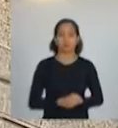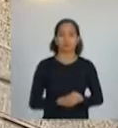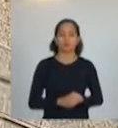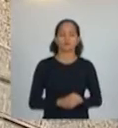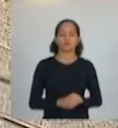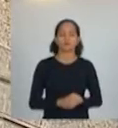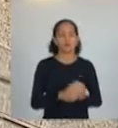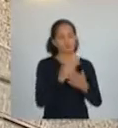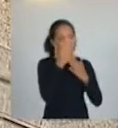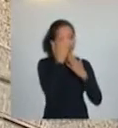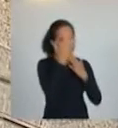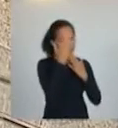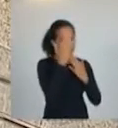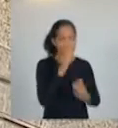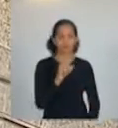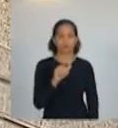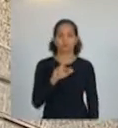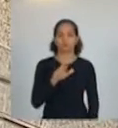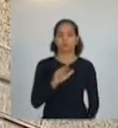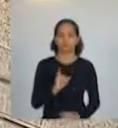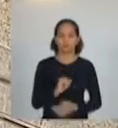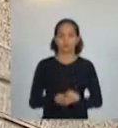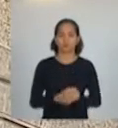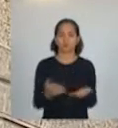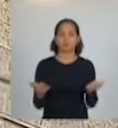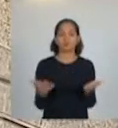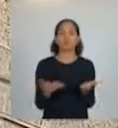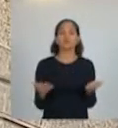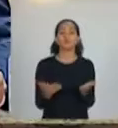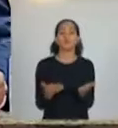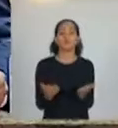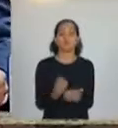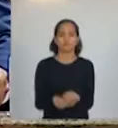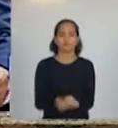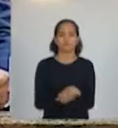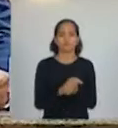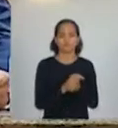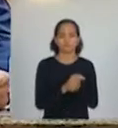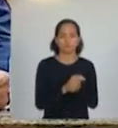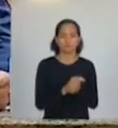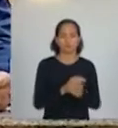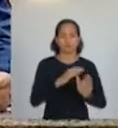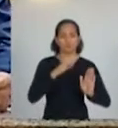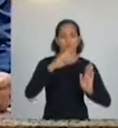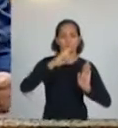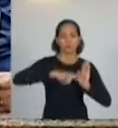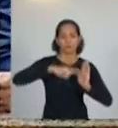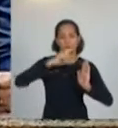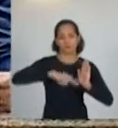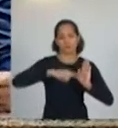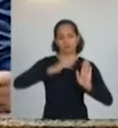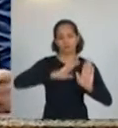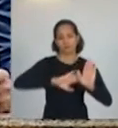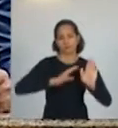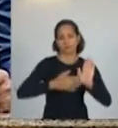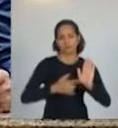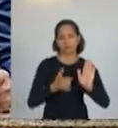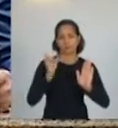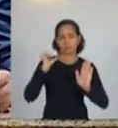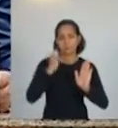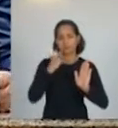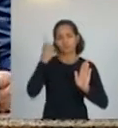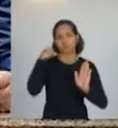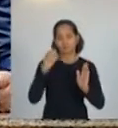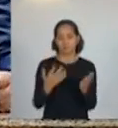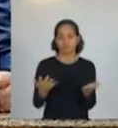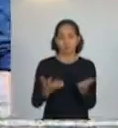Muito obrigado, deputado Dari Pagung. Nesse momento, fica dispensada a leitura da ata da sessão anterior. Antes, porém,